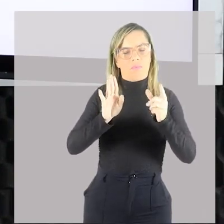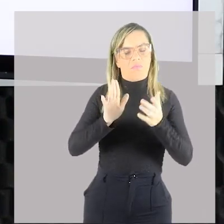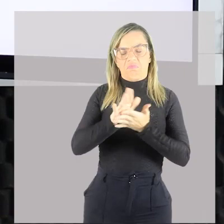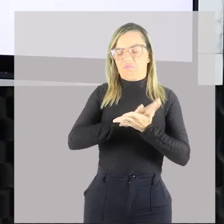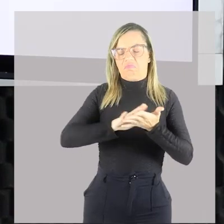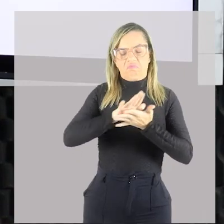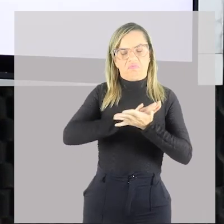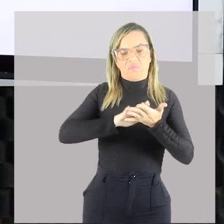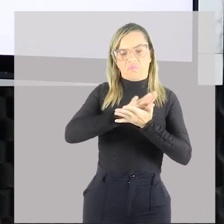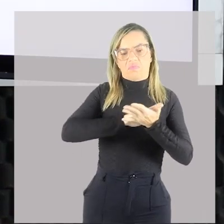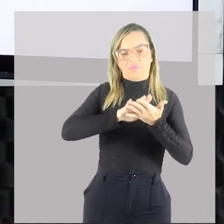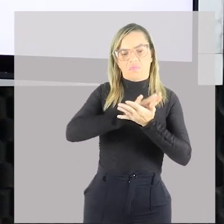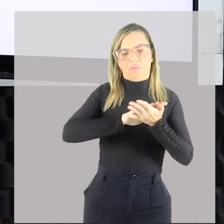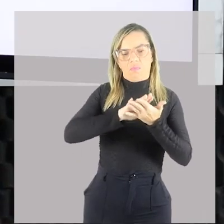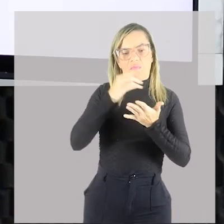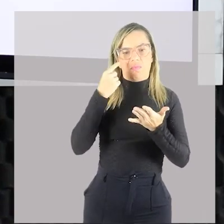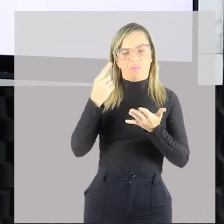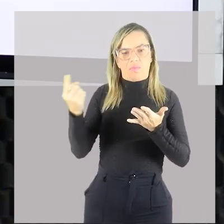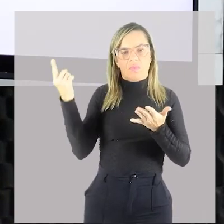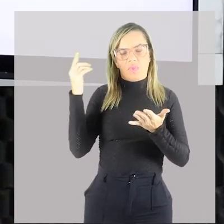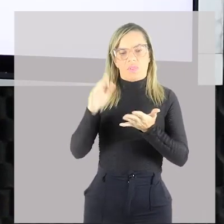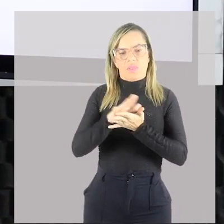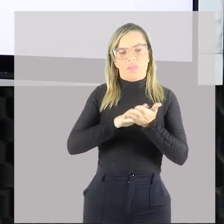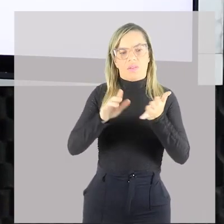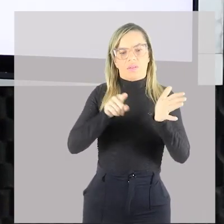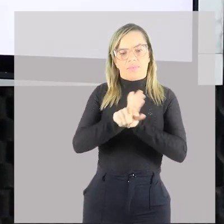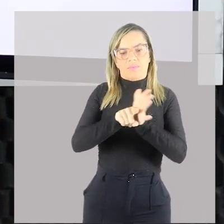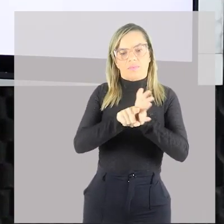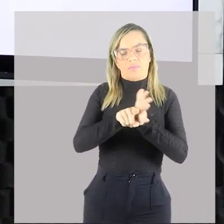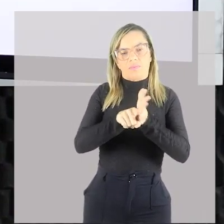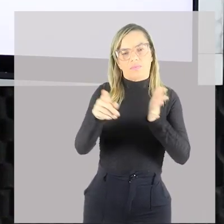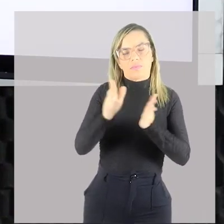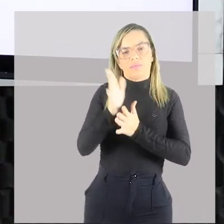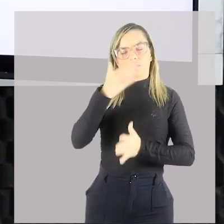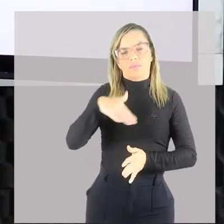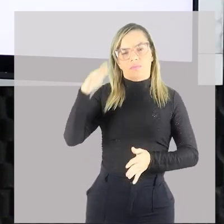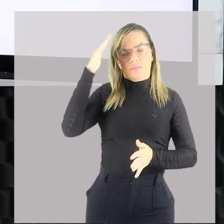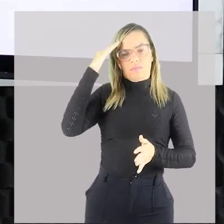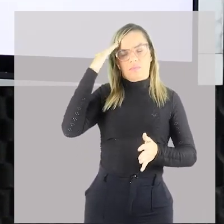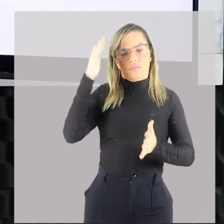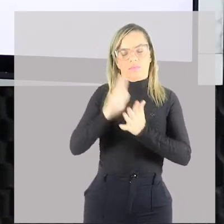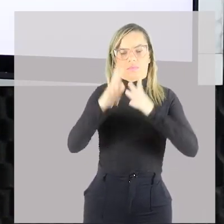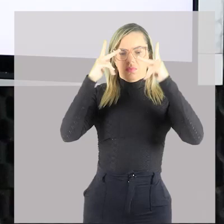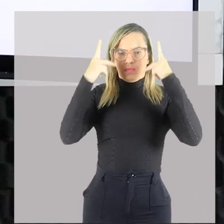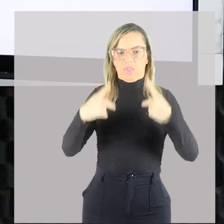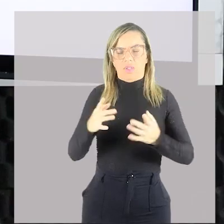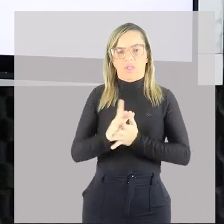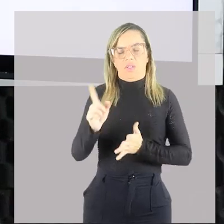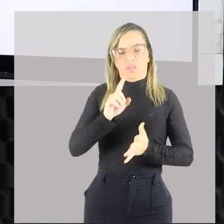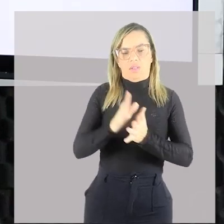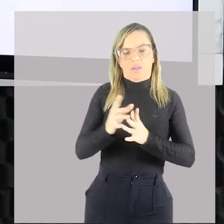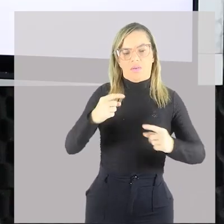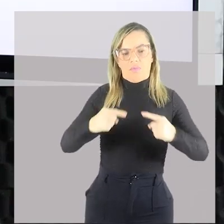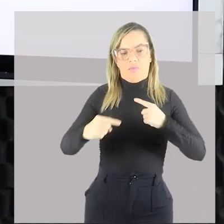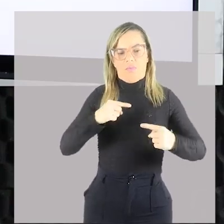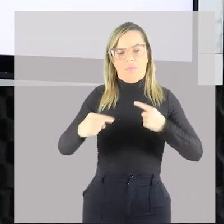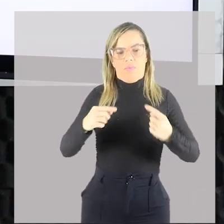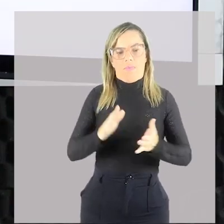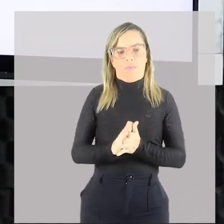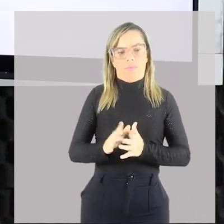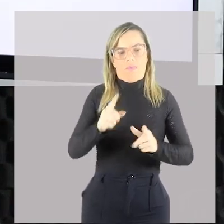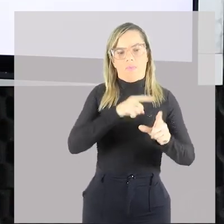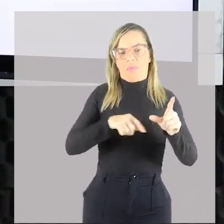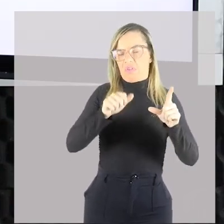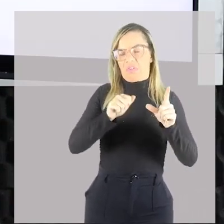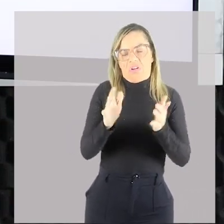aqui está na investigação acerca do entendimento humano, não numa questão política, em Hume, né? Assim como a letra A também não faz o